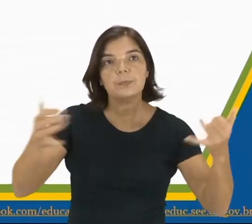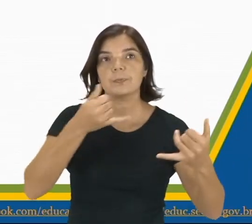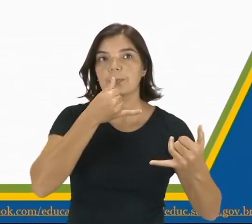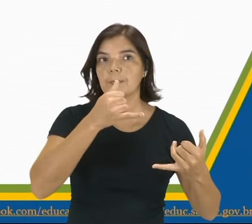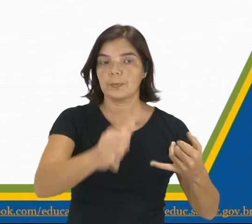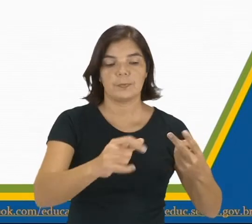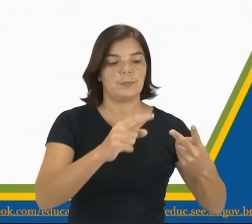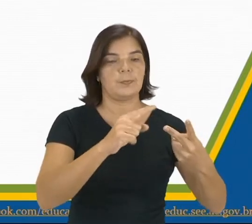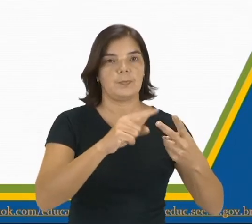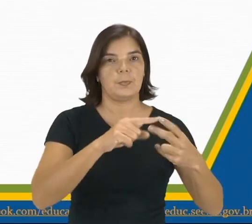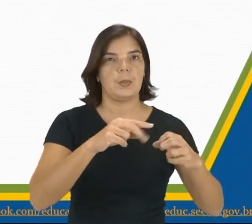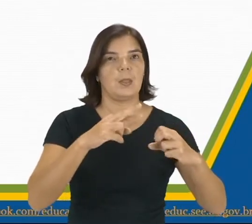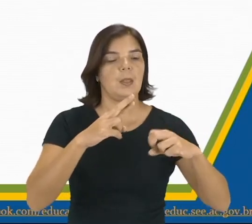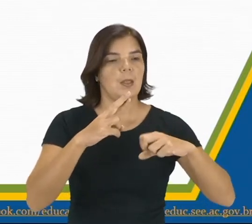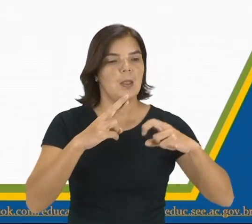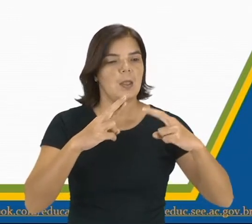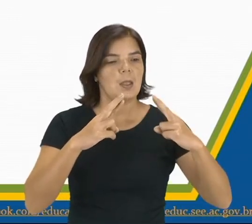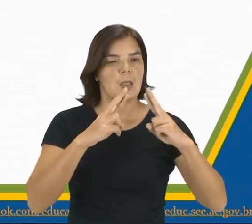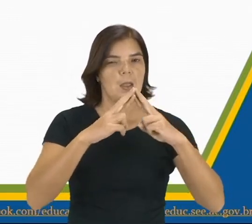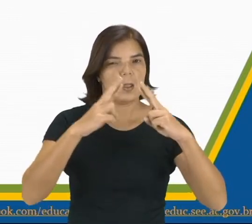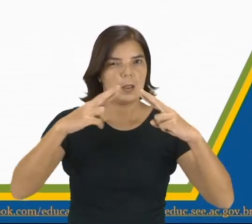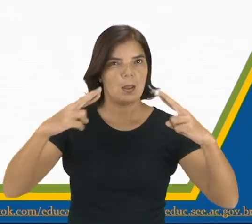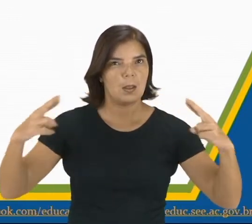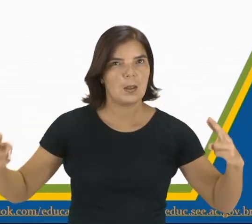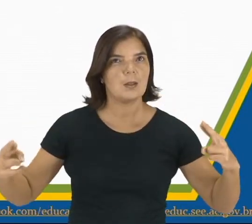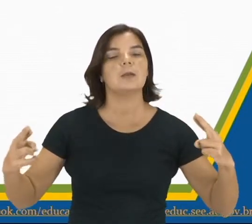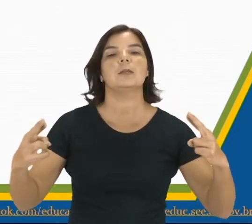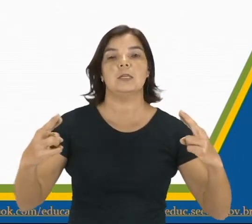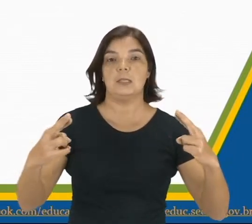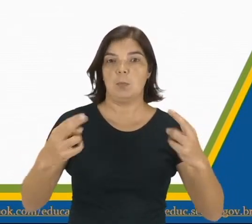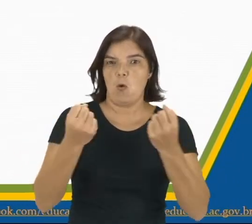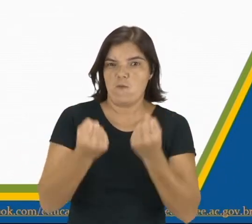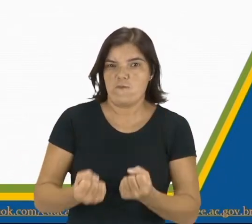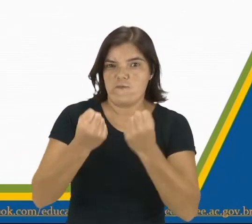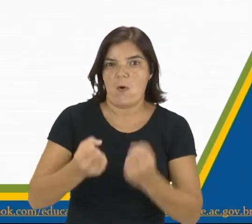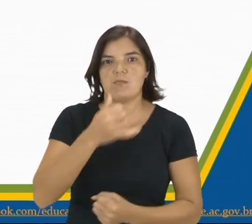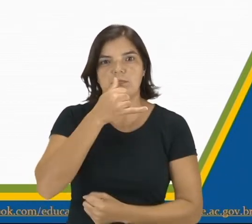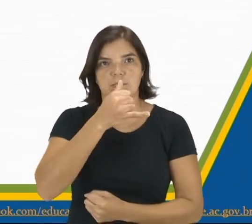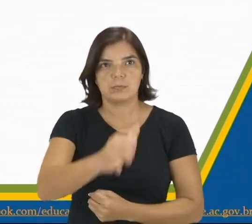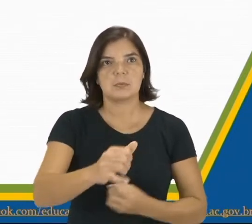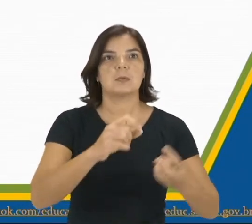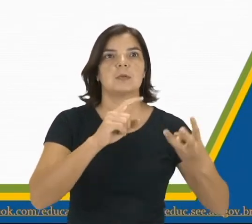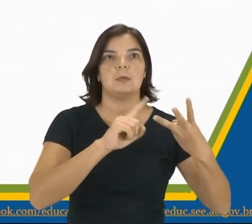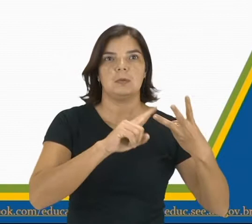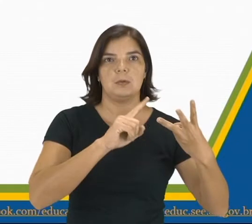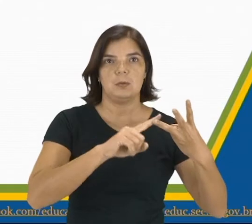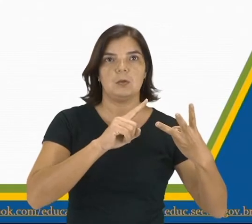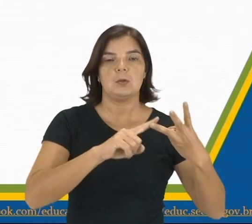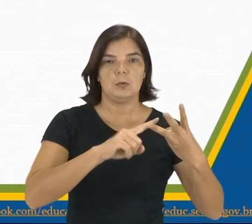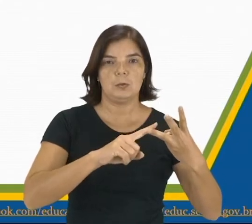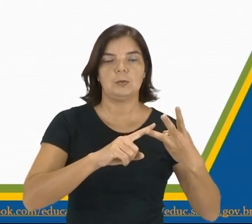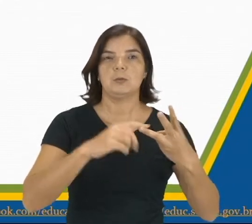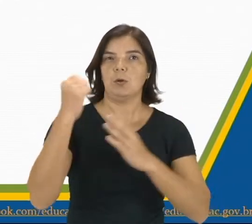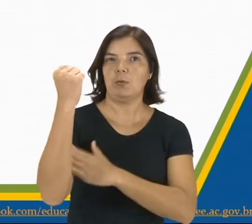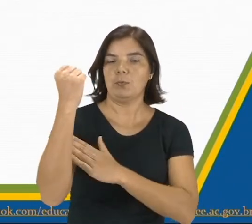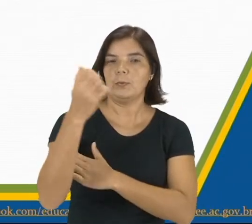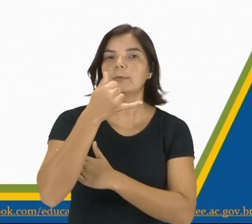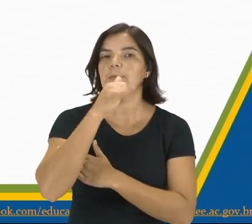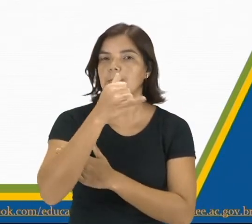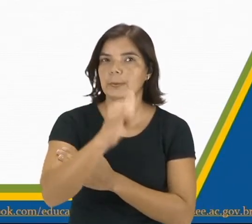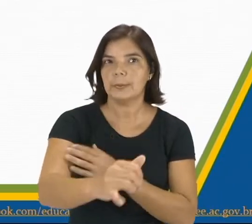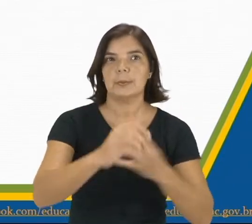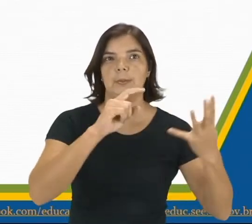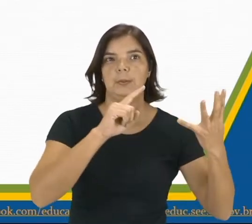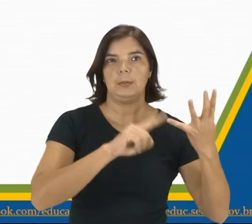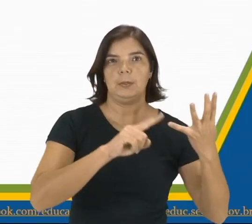elétrica. Segundo, resistência e tensão elétrica. Terceiro, potência e energia